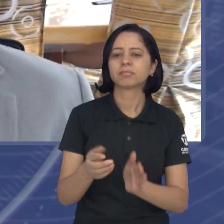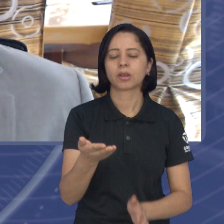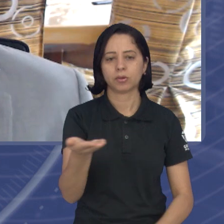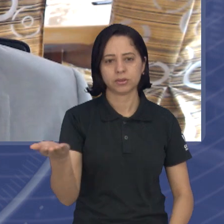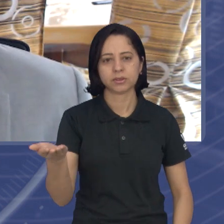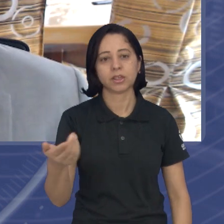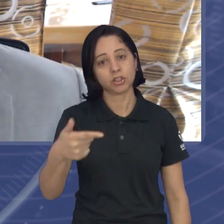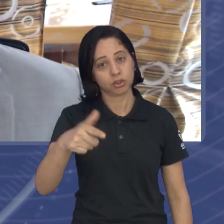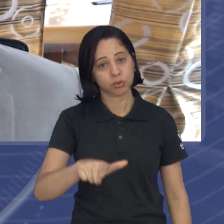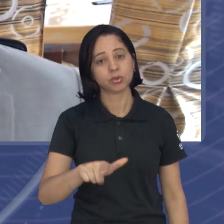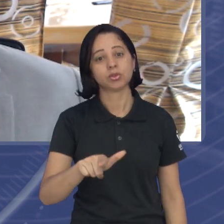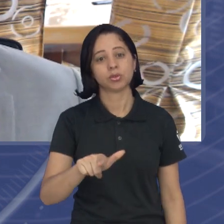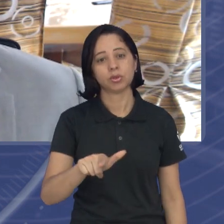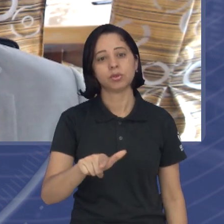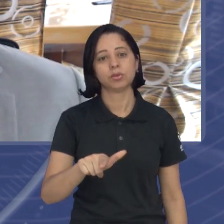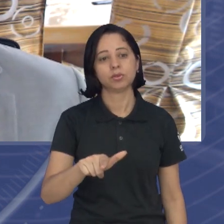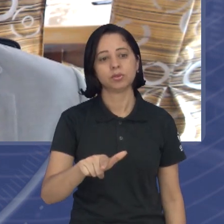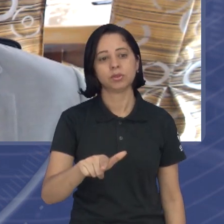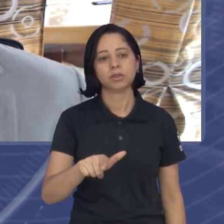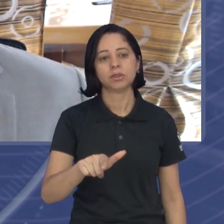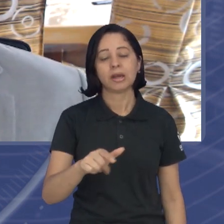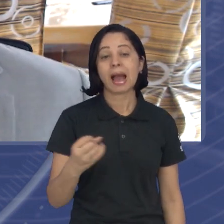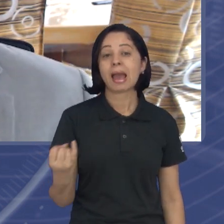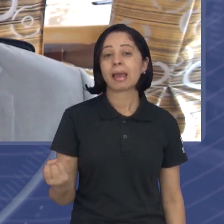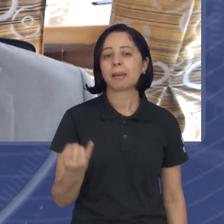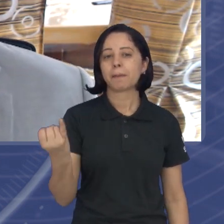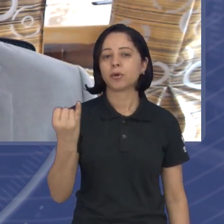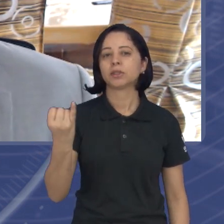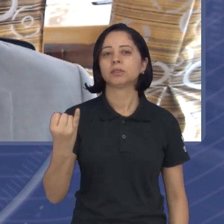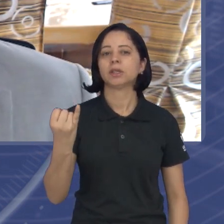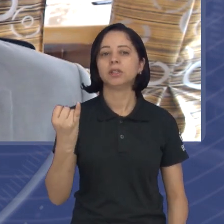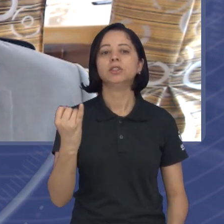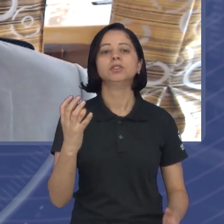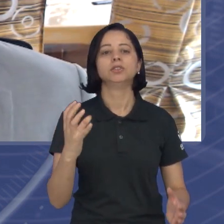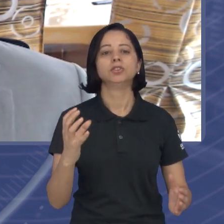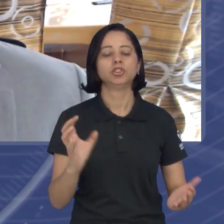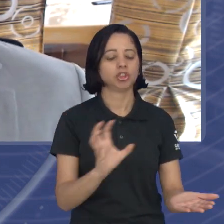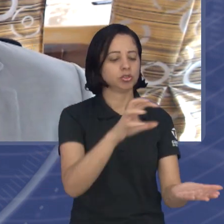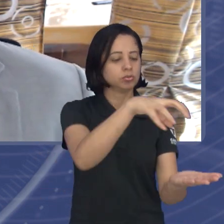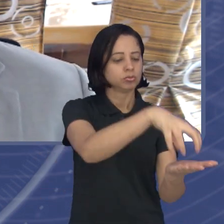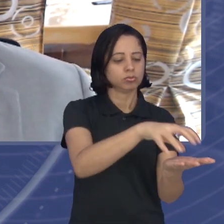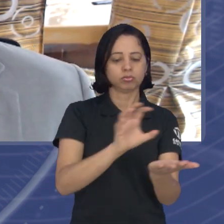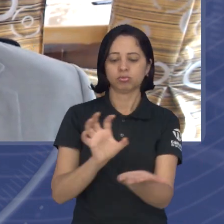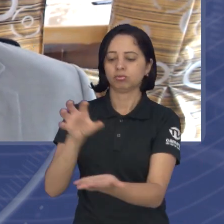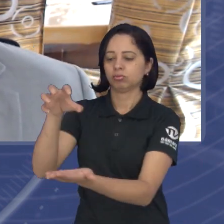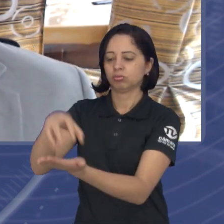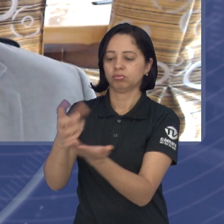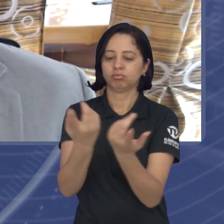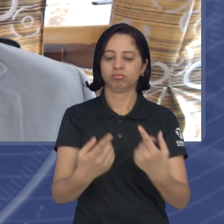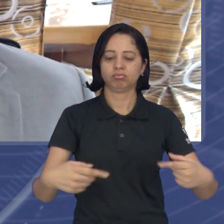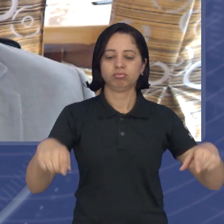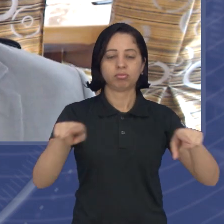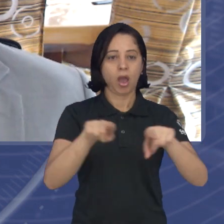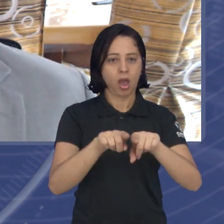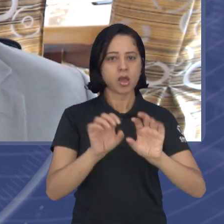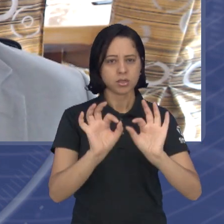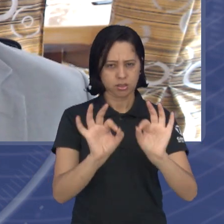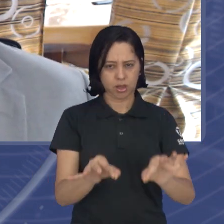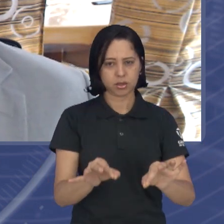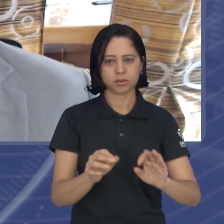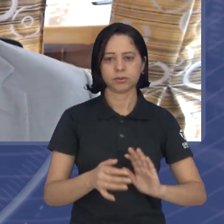novamente também para você, né? A importância da gente fortalecer essas instituições como o Procon, por exemplo,